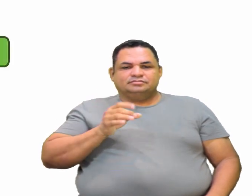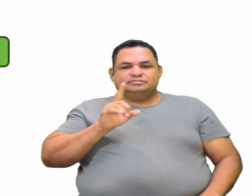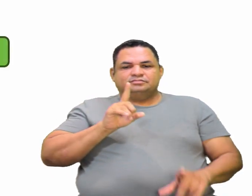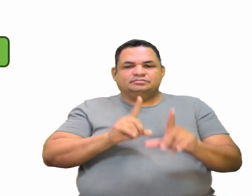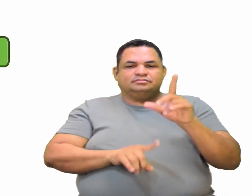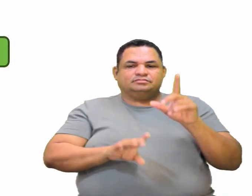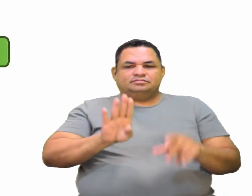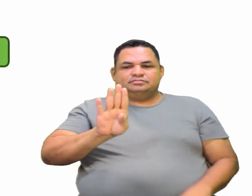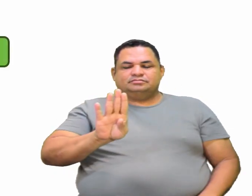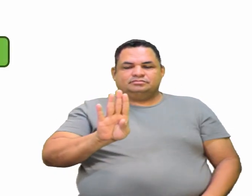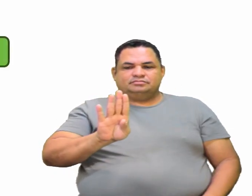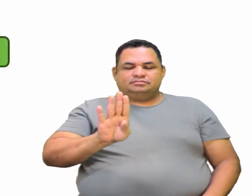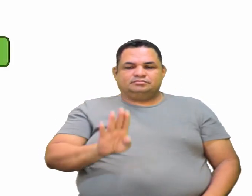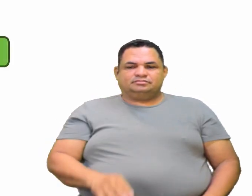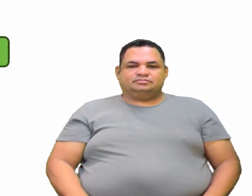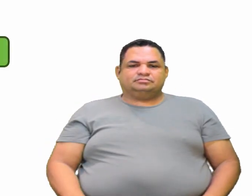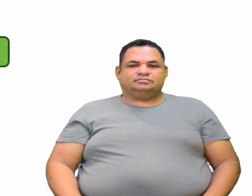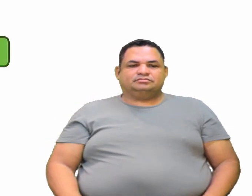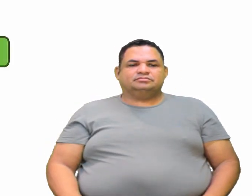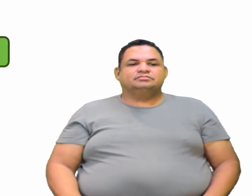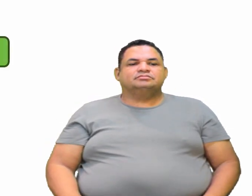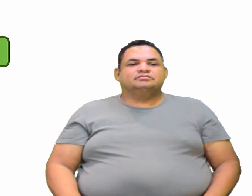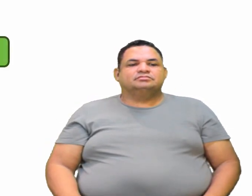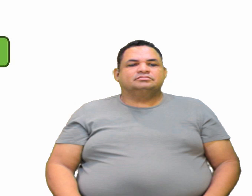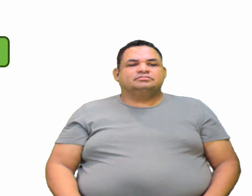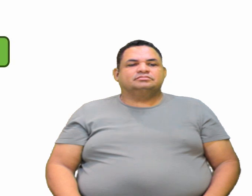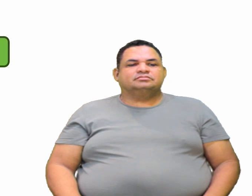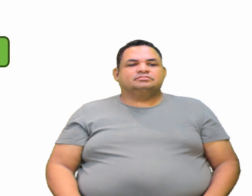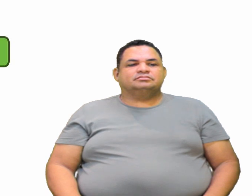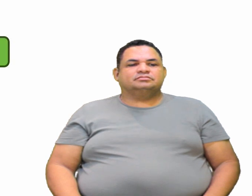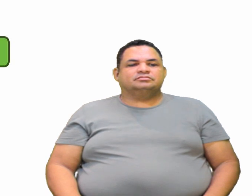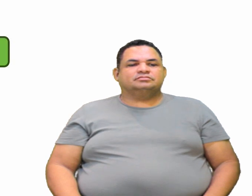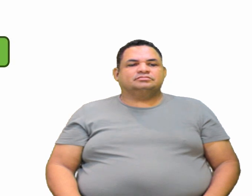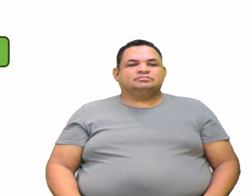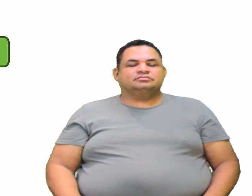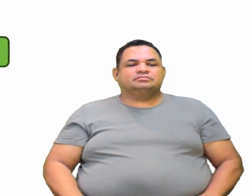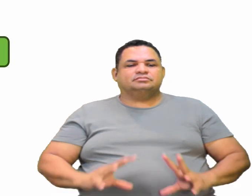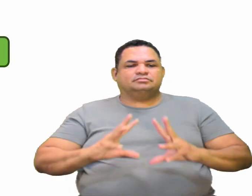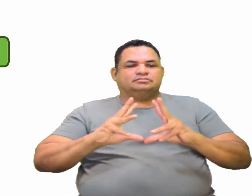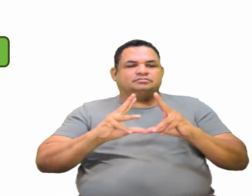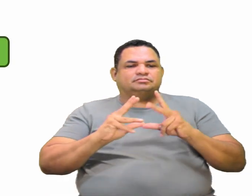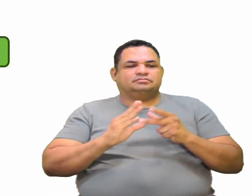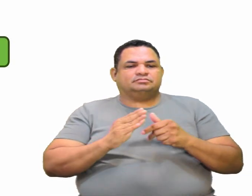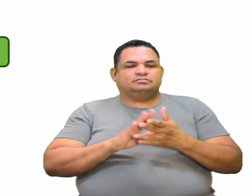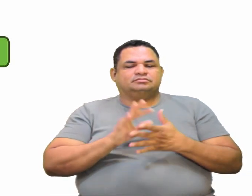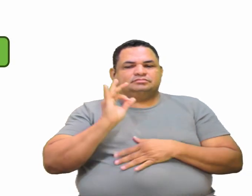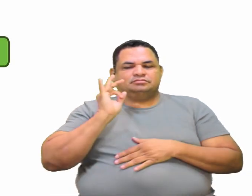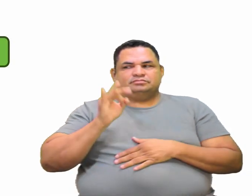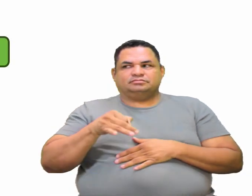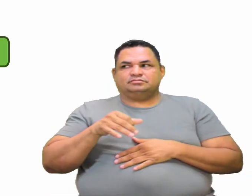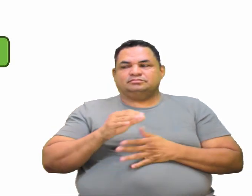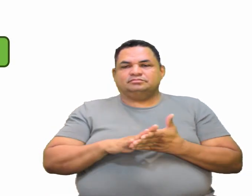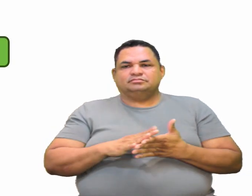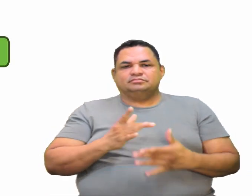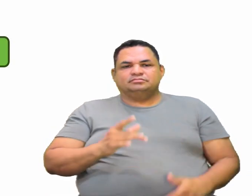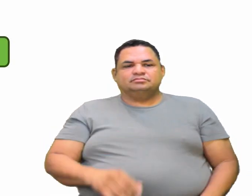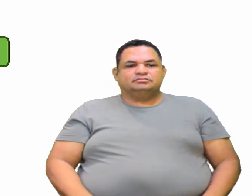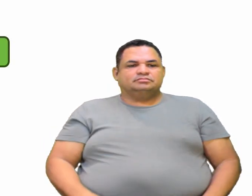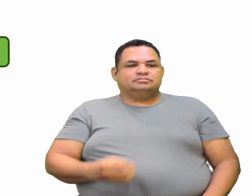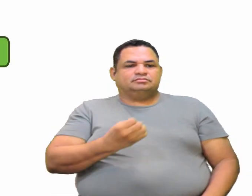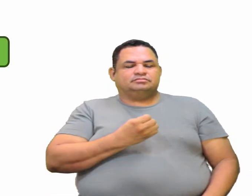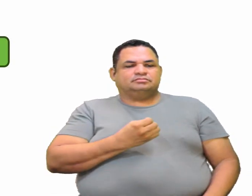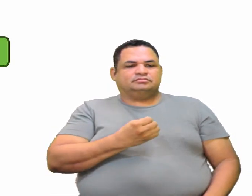a letra B de bola. Então, para você que marcou B, eu acho que todo mundo acertou essa daí, né, professora? Uhum. A